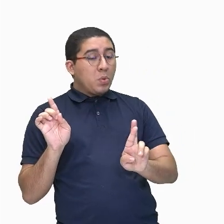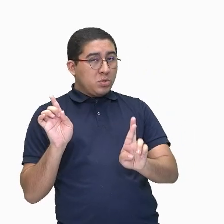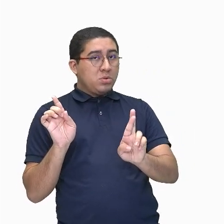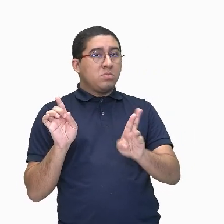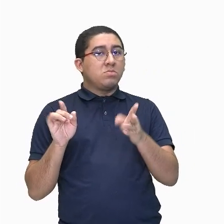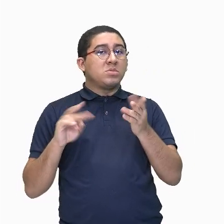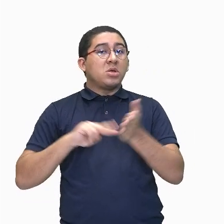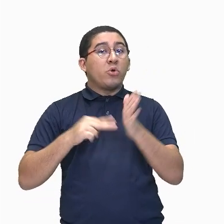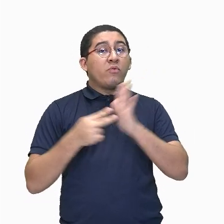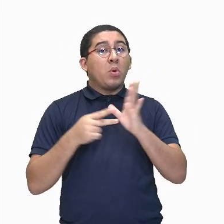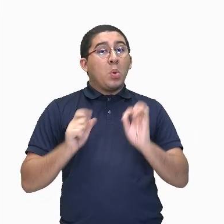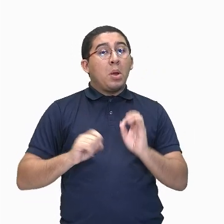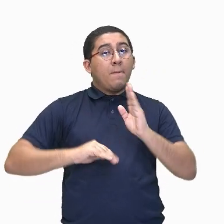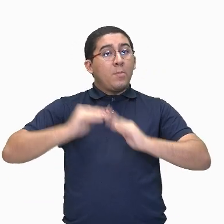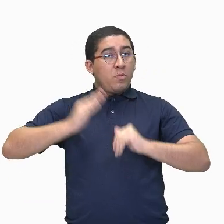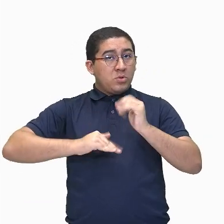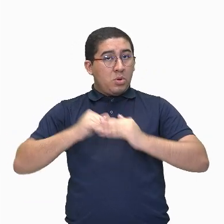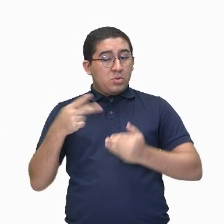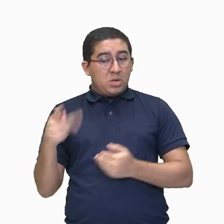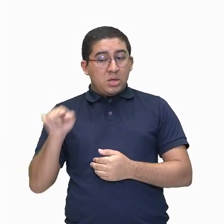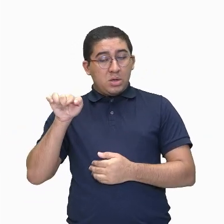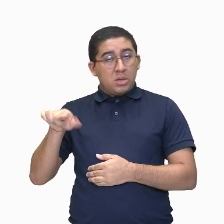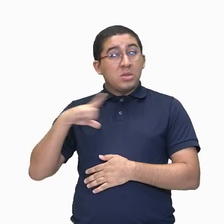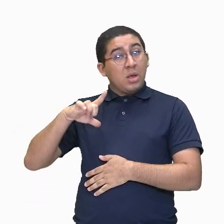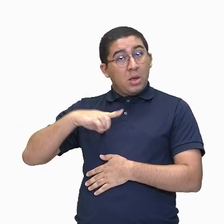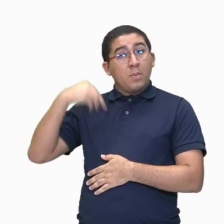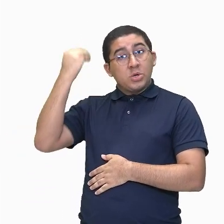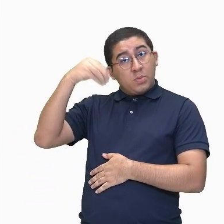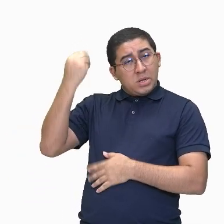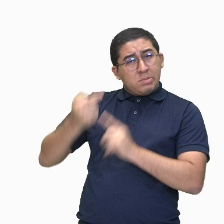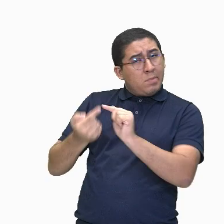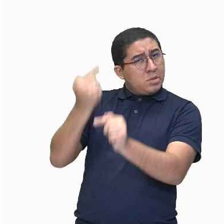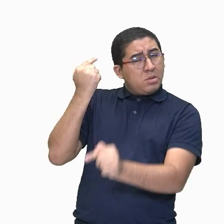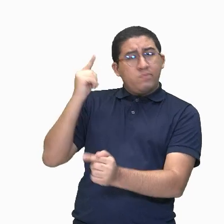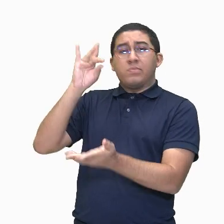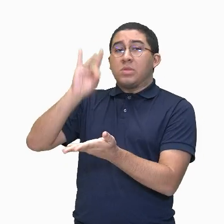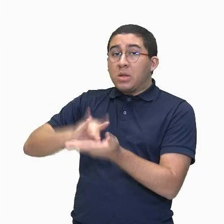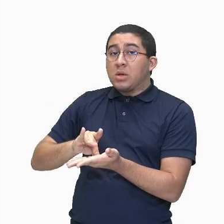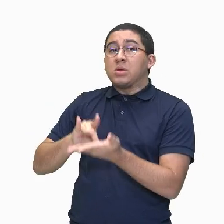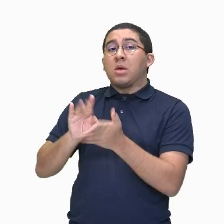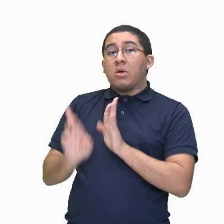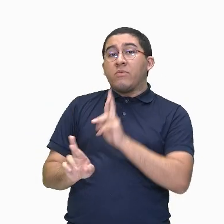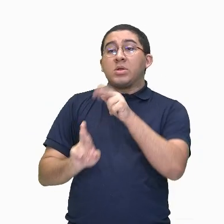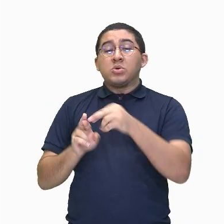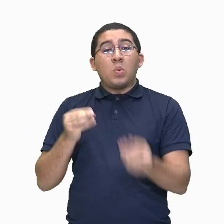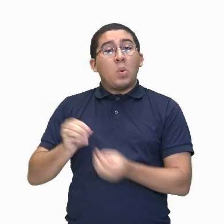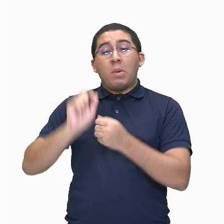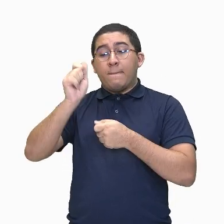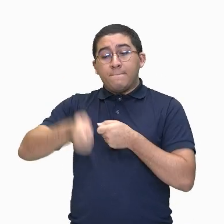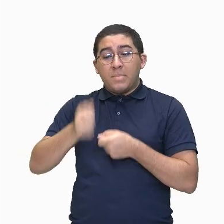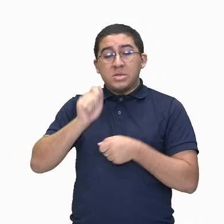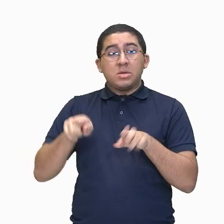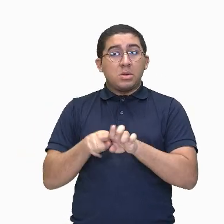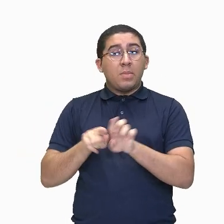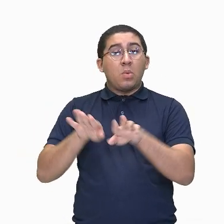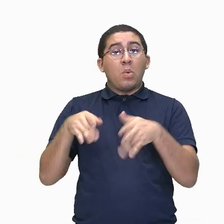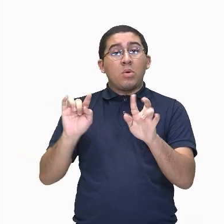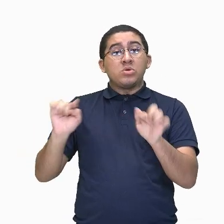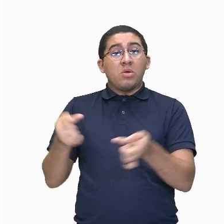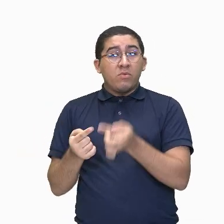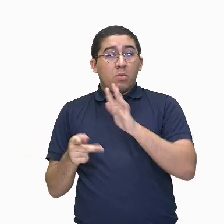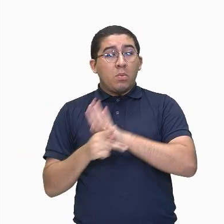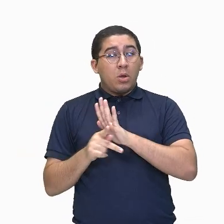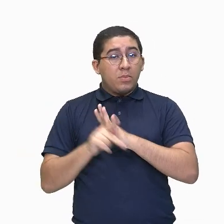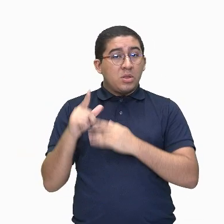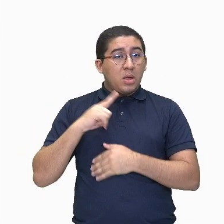bem consolidada, ele tem uma experiência muito vasta a respeito de como pescar e quais são os desafios que